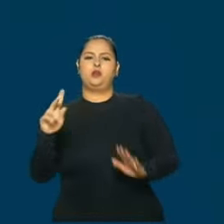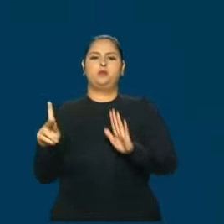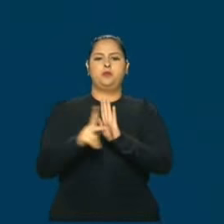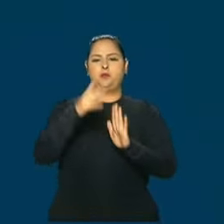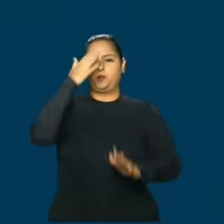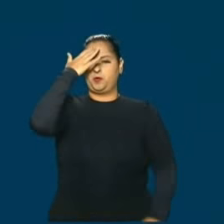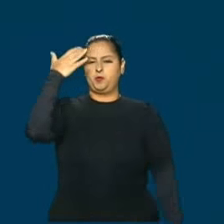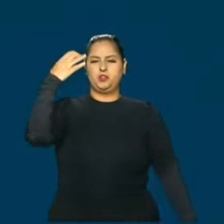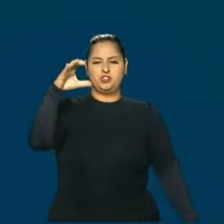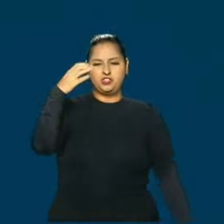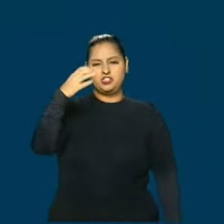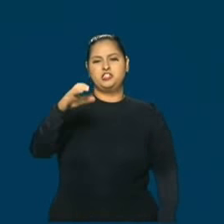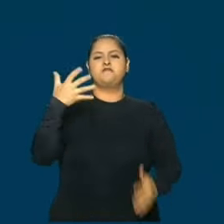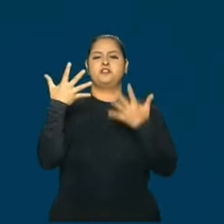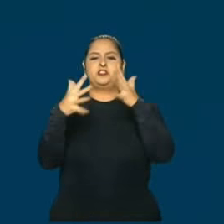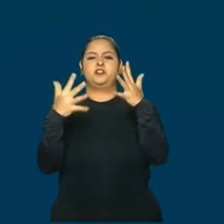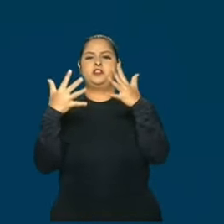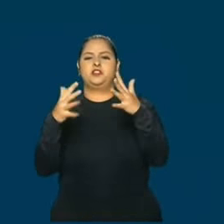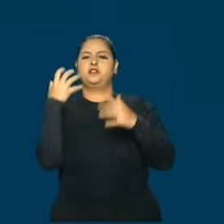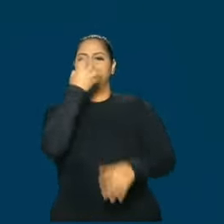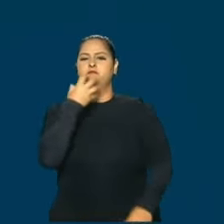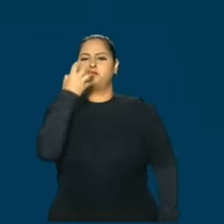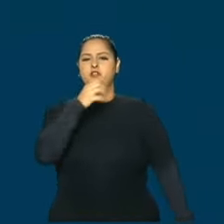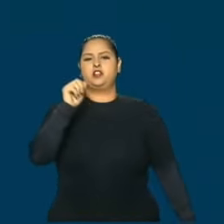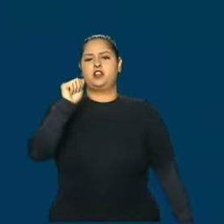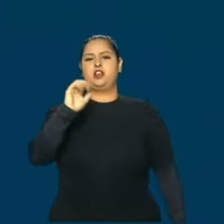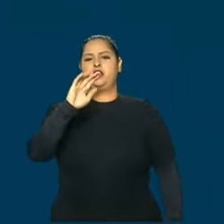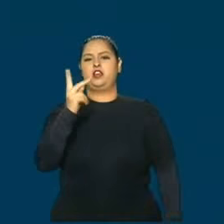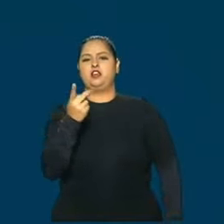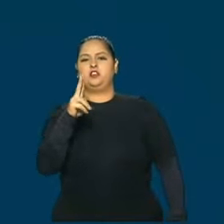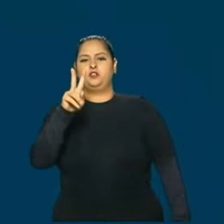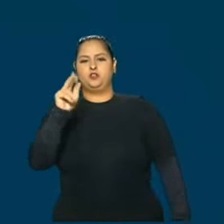Curitiba, torcendo pela música A Chuva. Obrigado, Raquel.